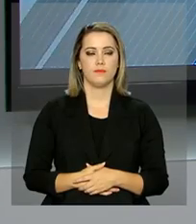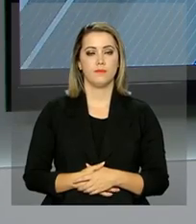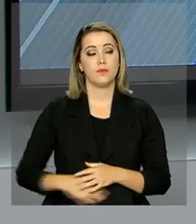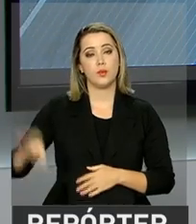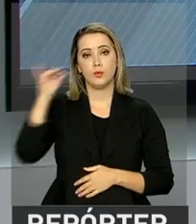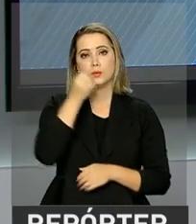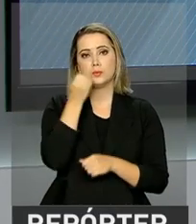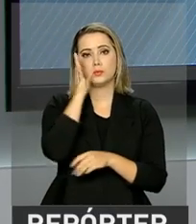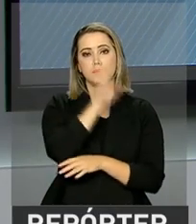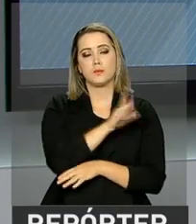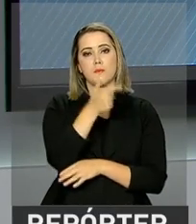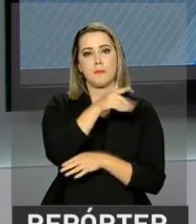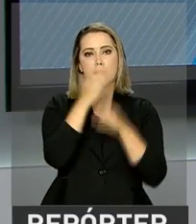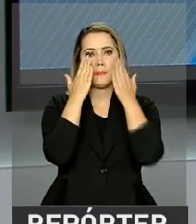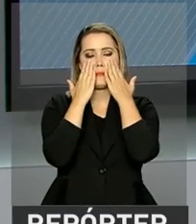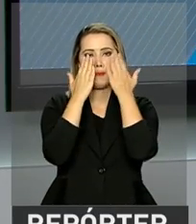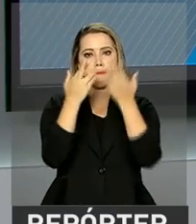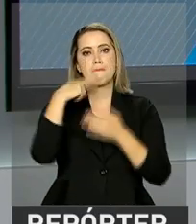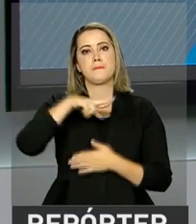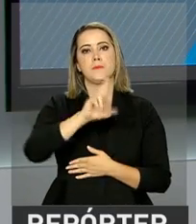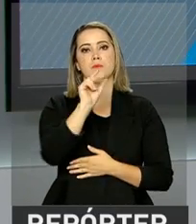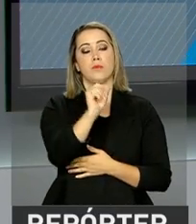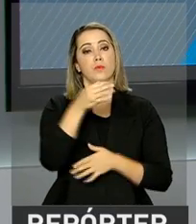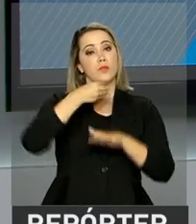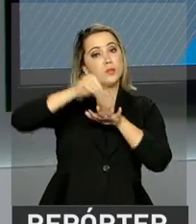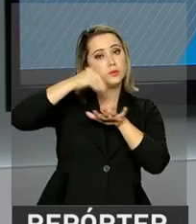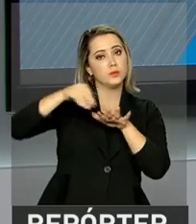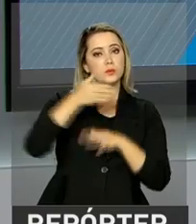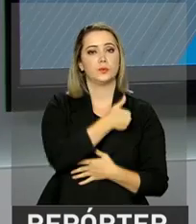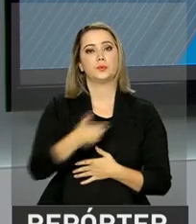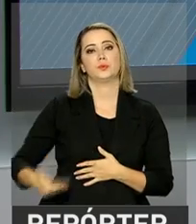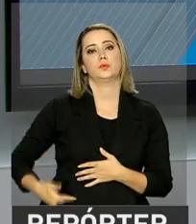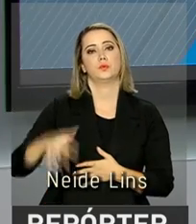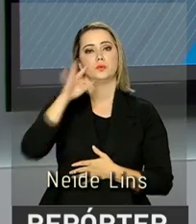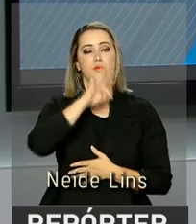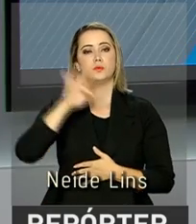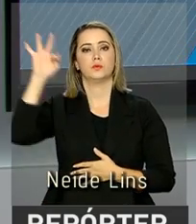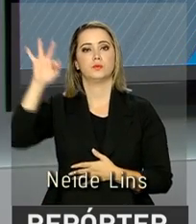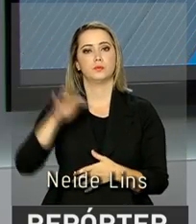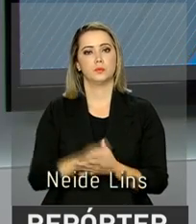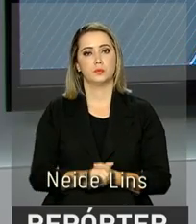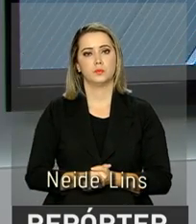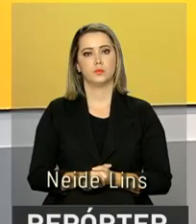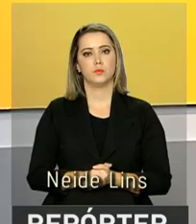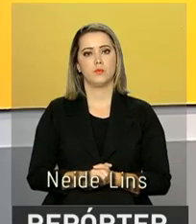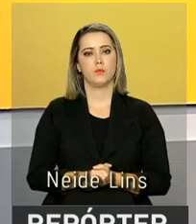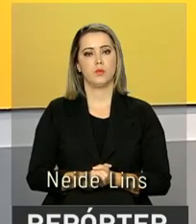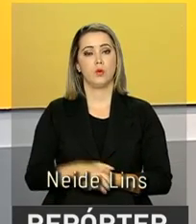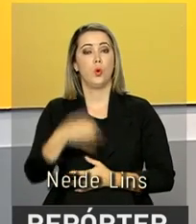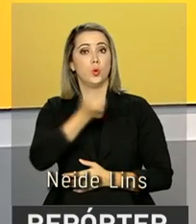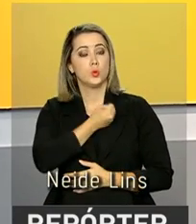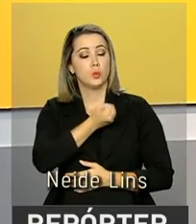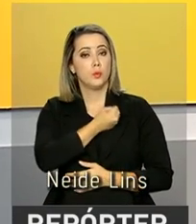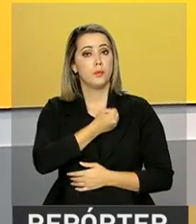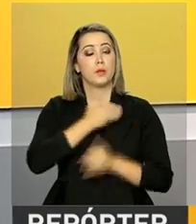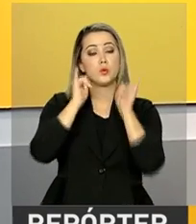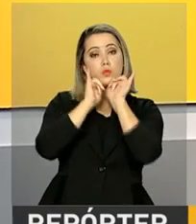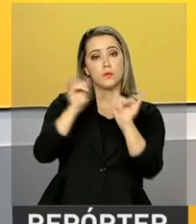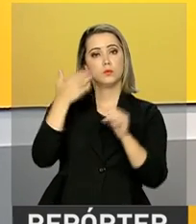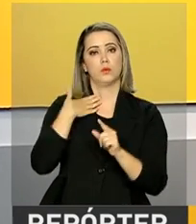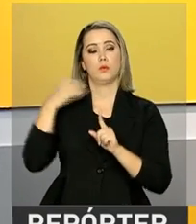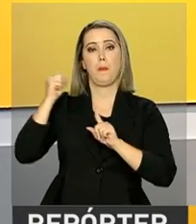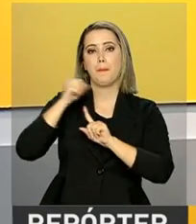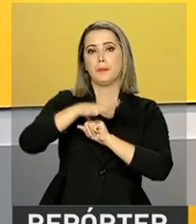Olá boa tarde no ar mais uma edição do repórter NBR com as notícias do governo federal dados divulgados pelo banco